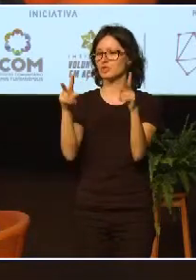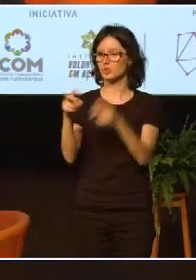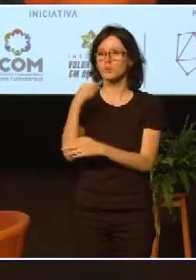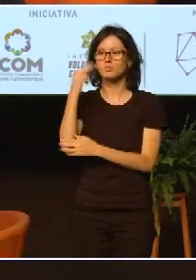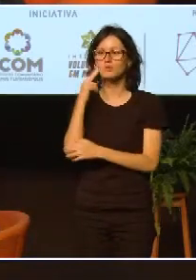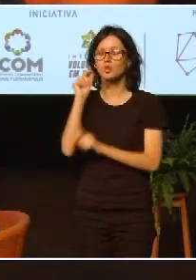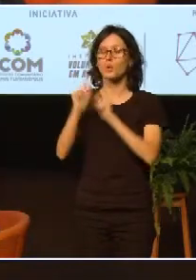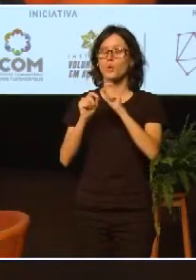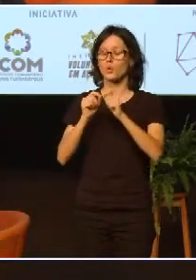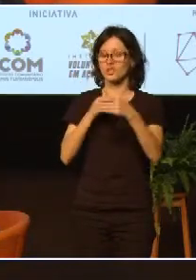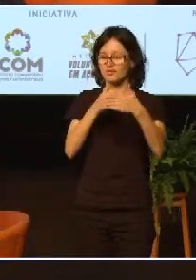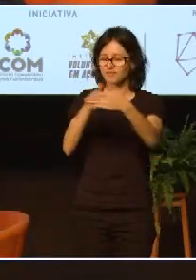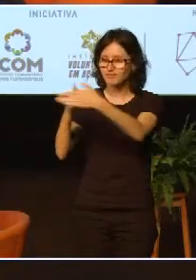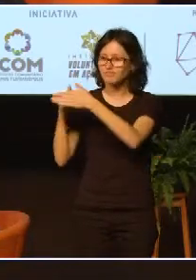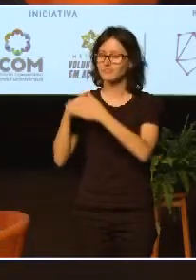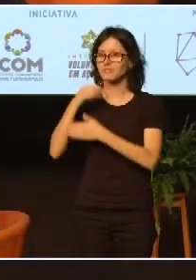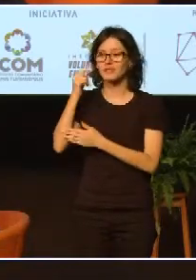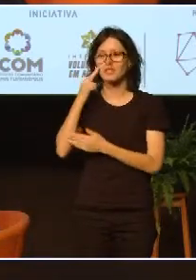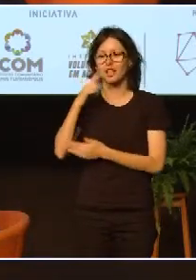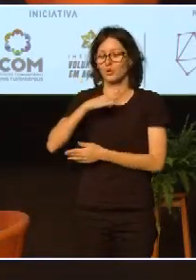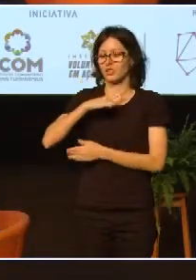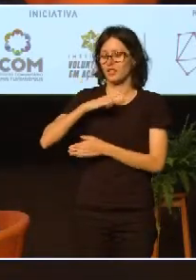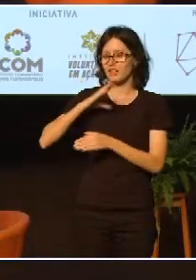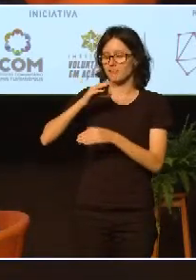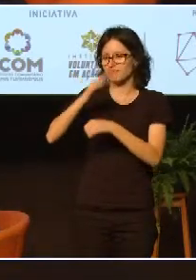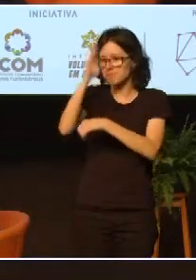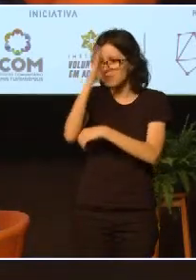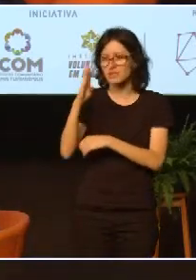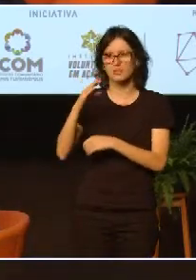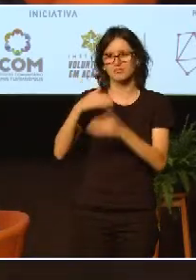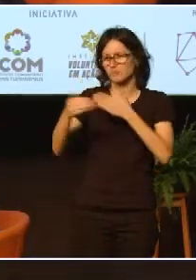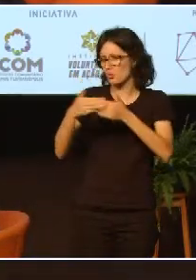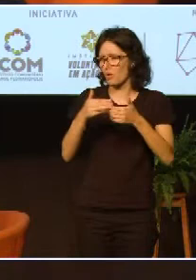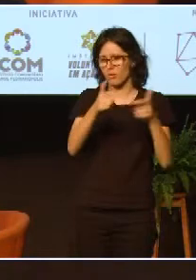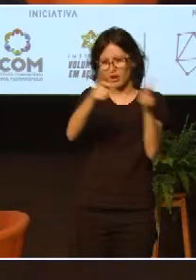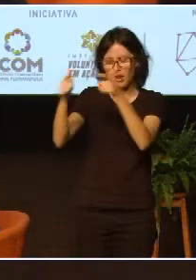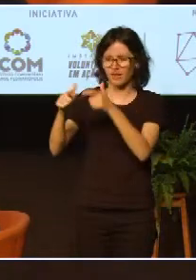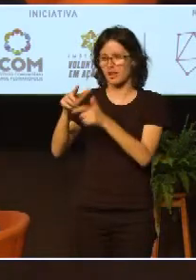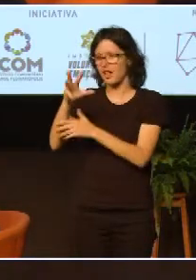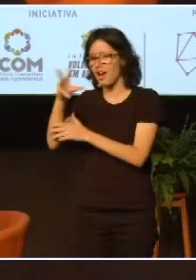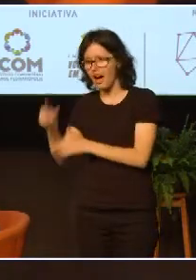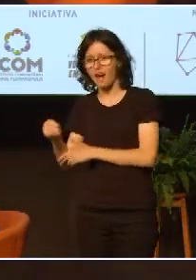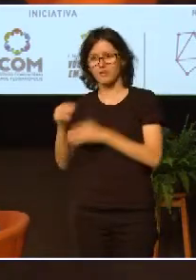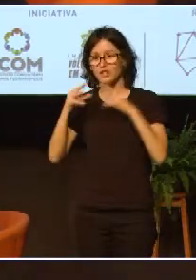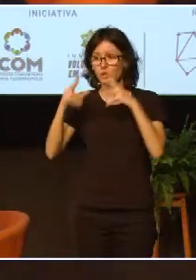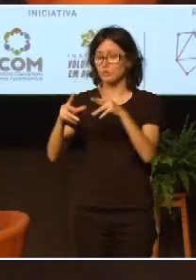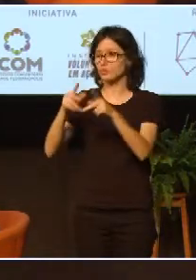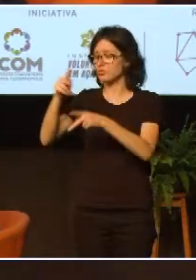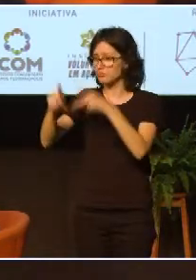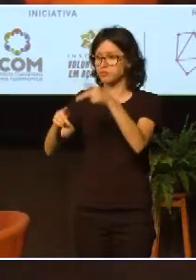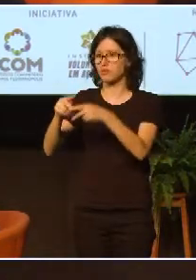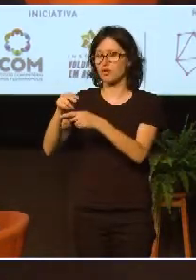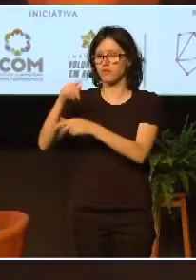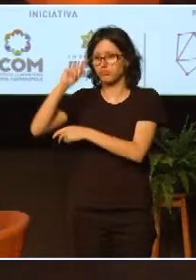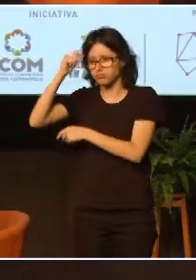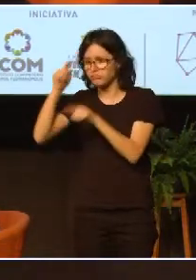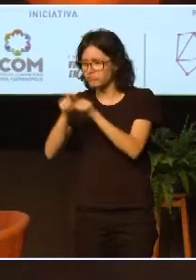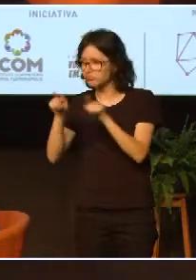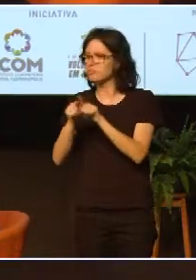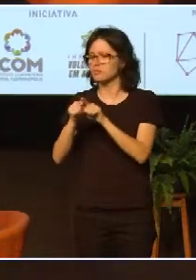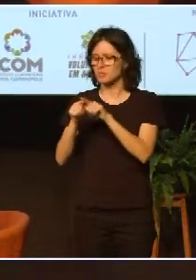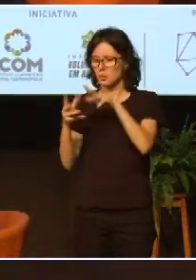que o negro tem no Brasil também acontecem em qualquer lugar, mesmo em países africanos onde toda a população é negra, né? O mundo olhando para os